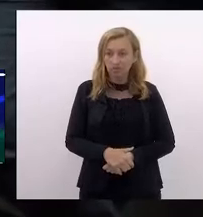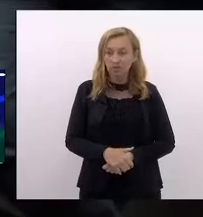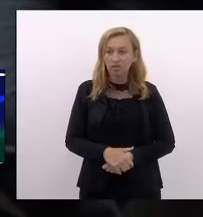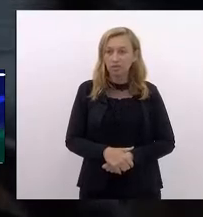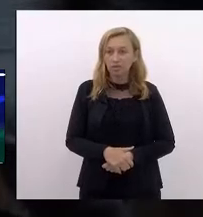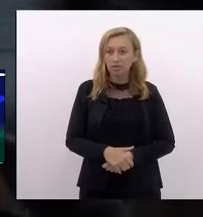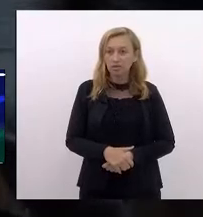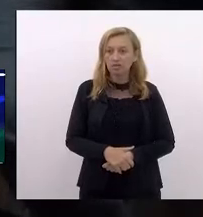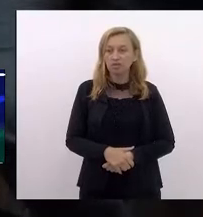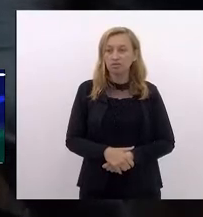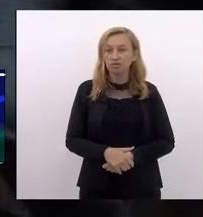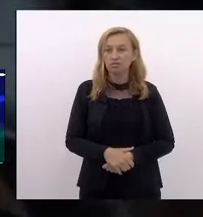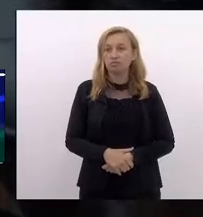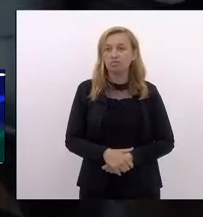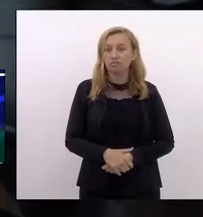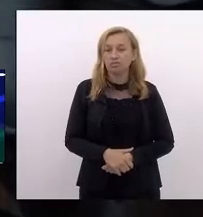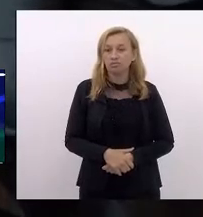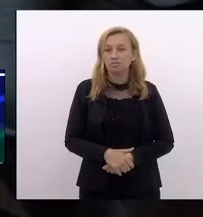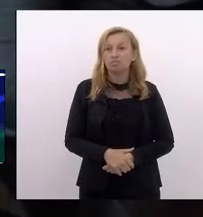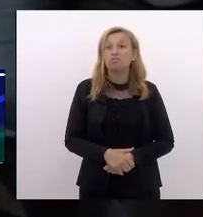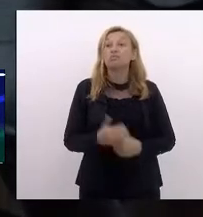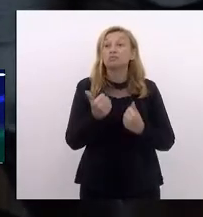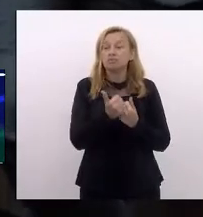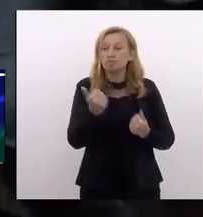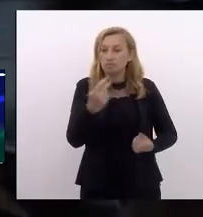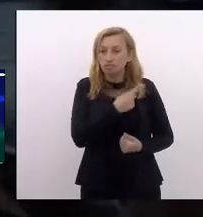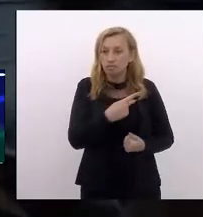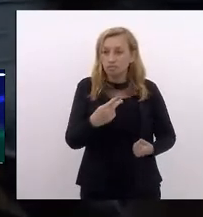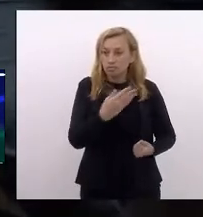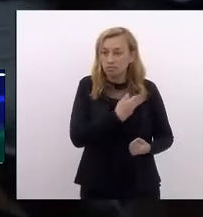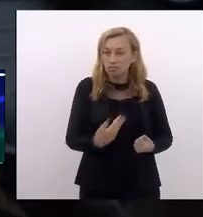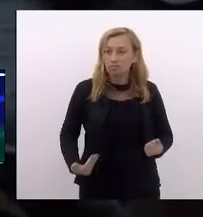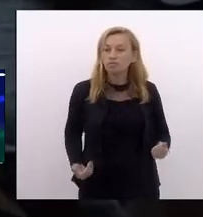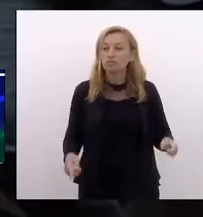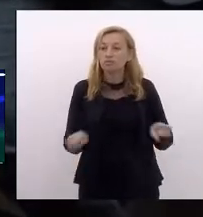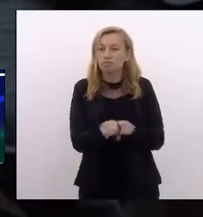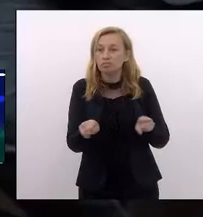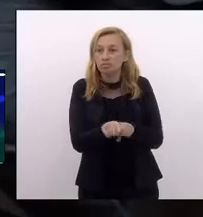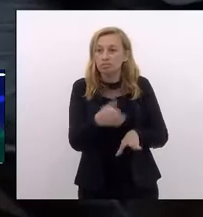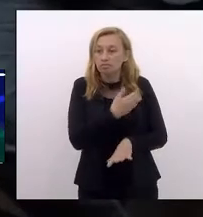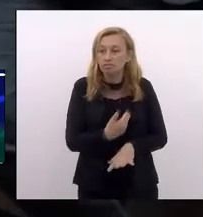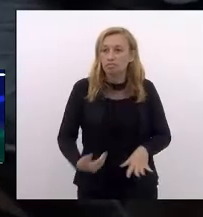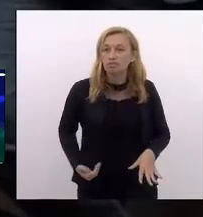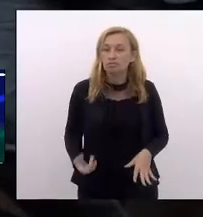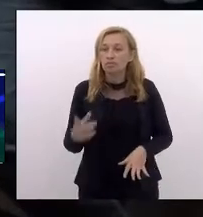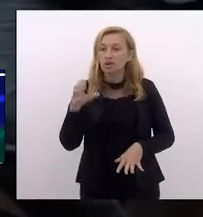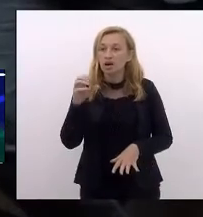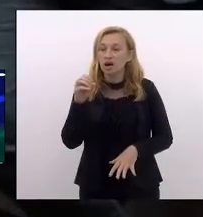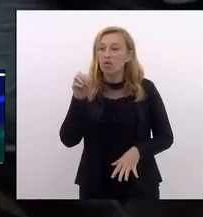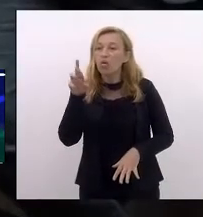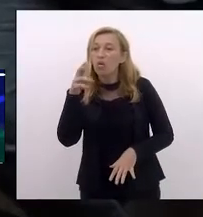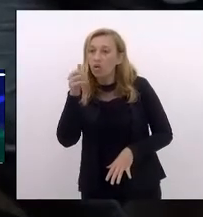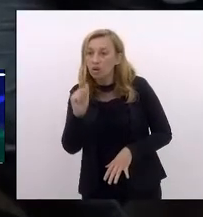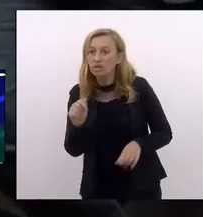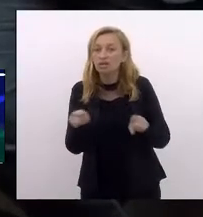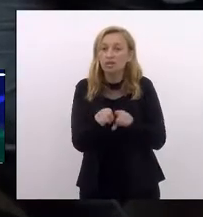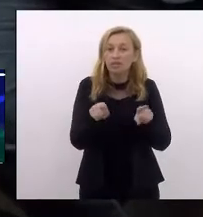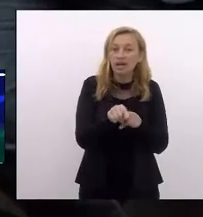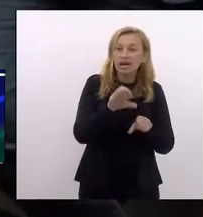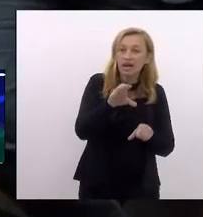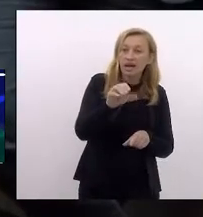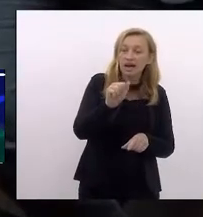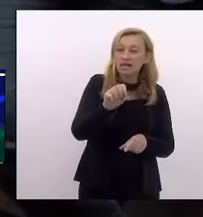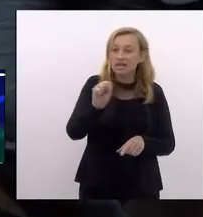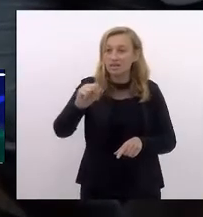eu e mais uma vez o vice e o governador a corda EA caçamba e eu vou